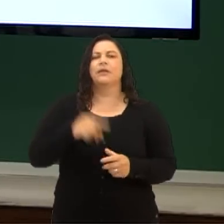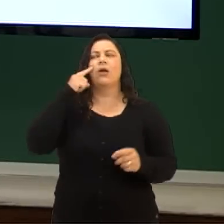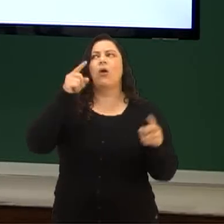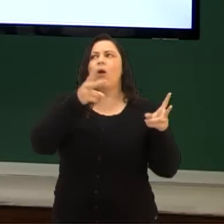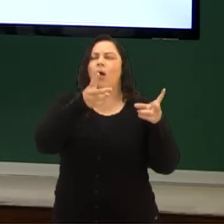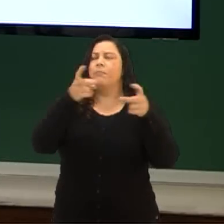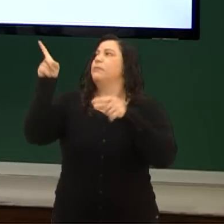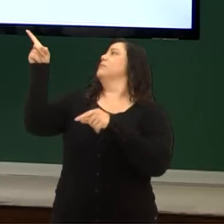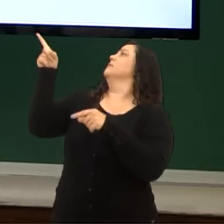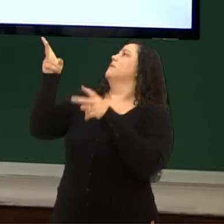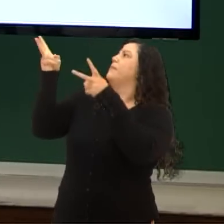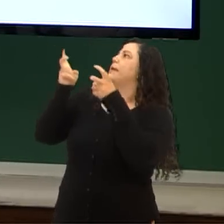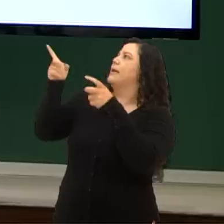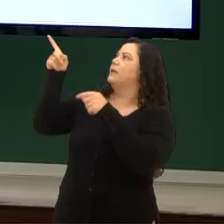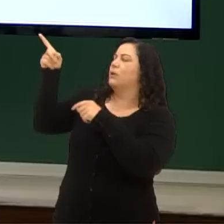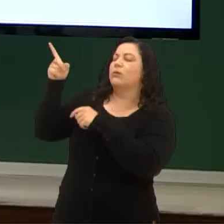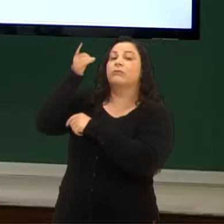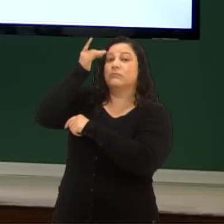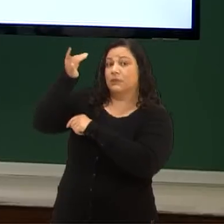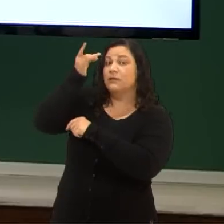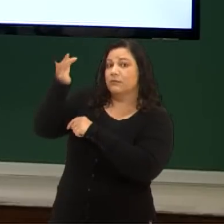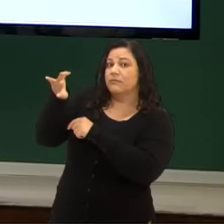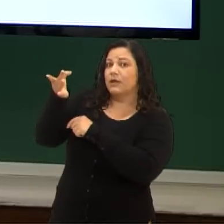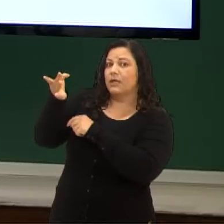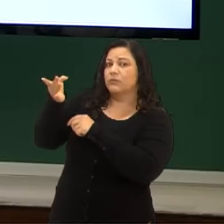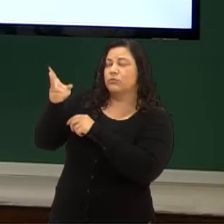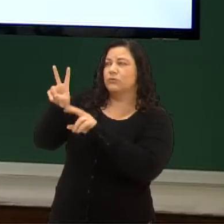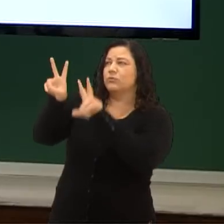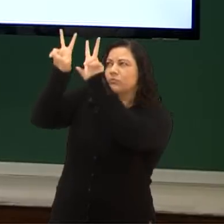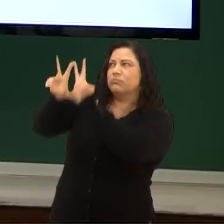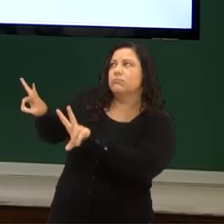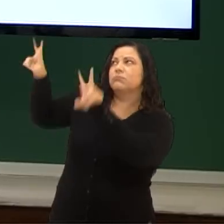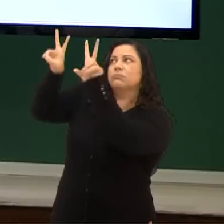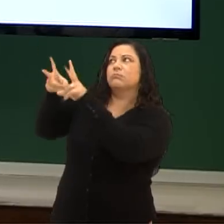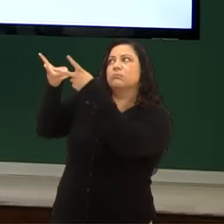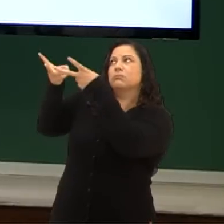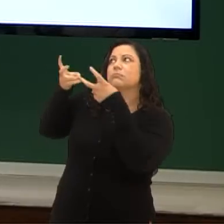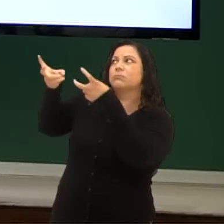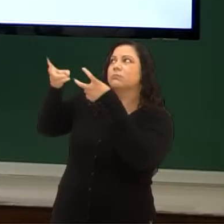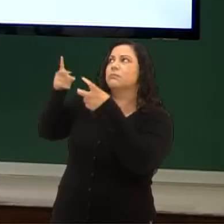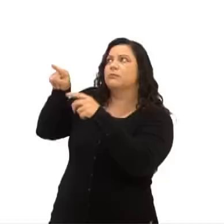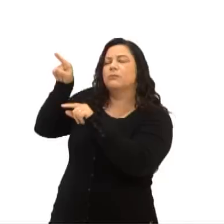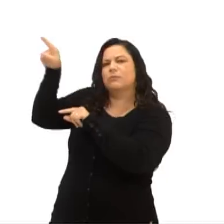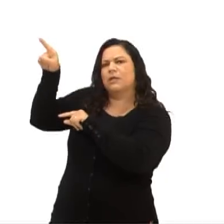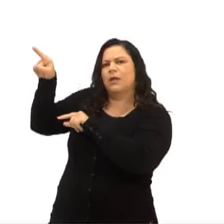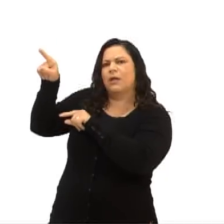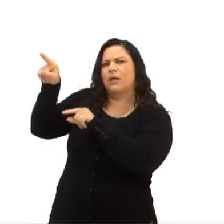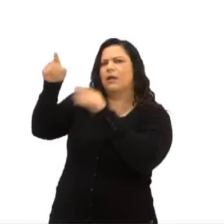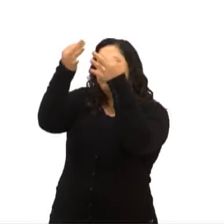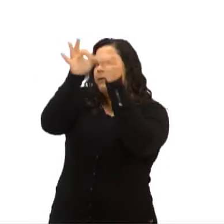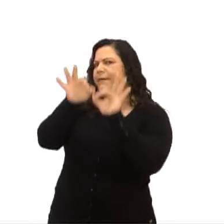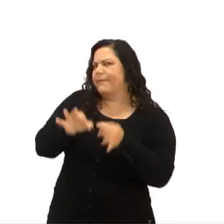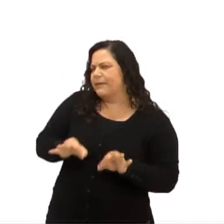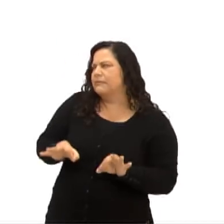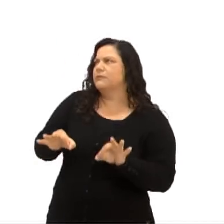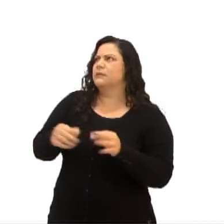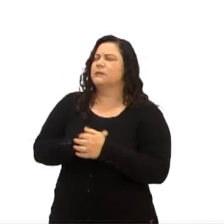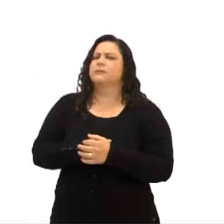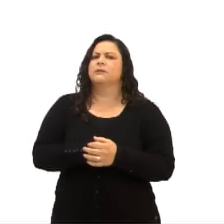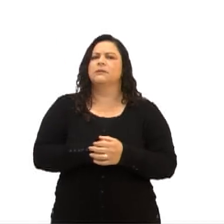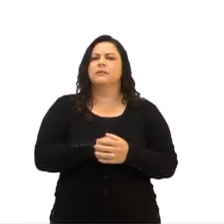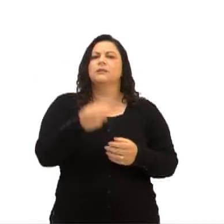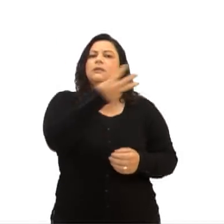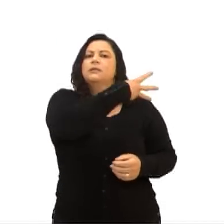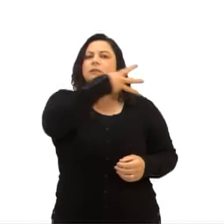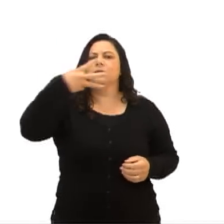olhadinha para vocês analisarem isso, é bem fácil. Visualmente fica legal, né? Você verificar que uma matriz de 3 linhas